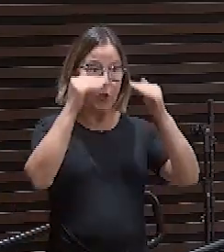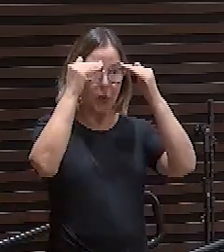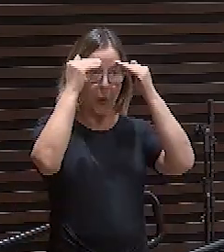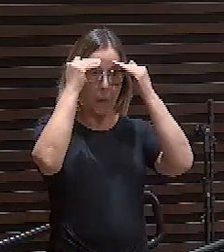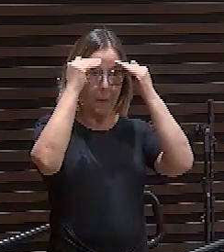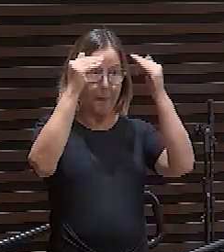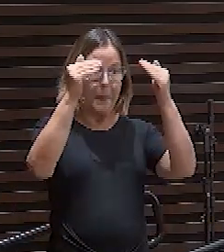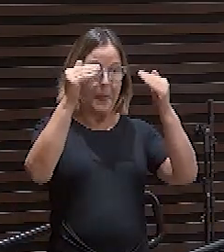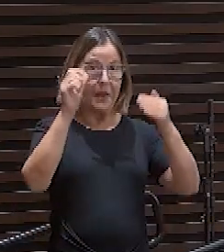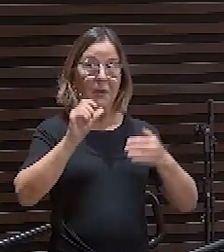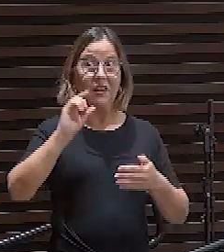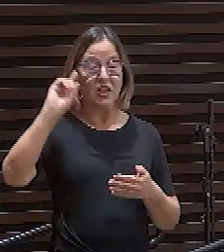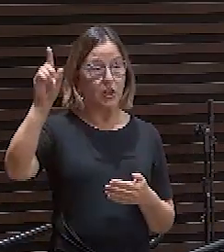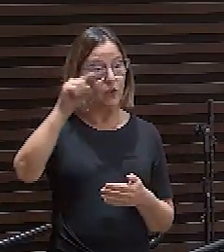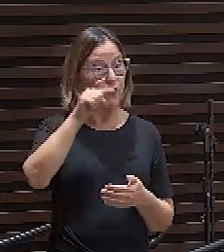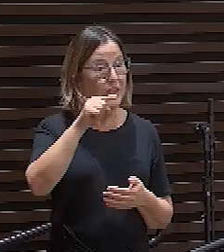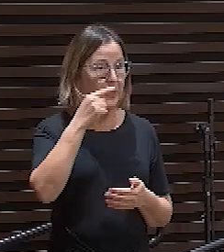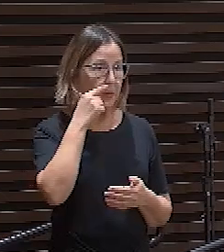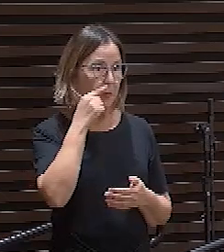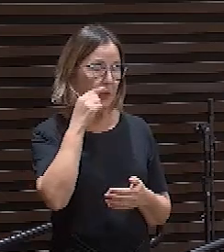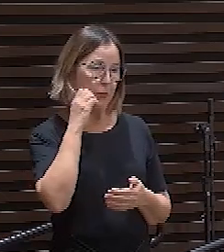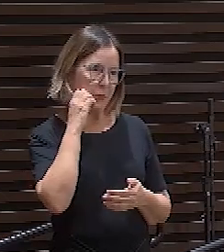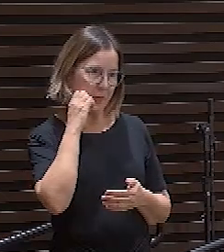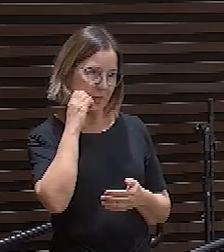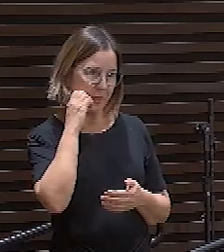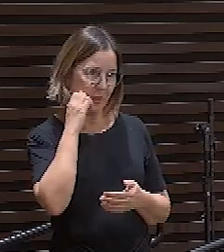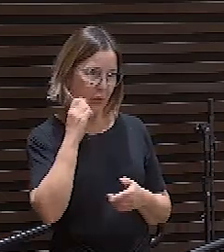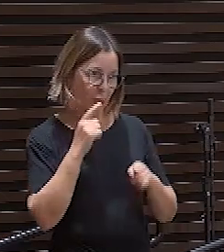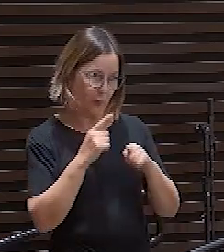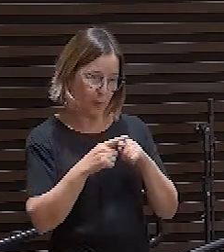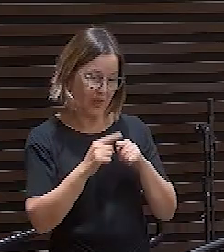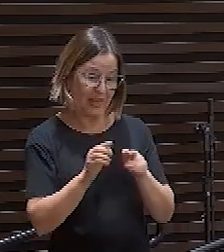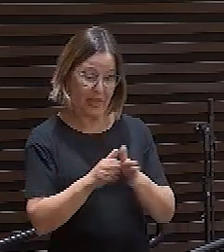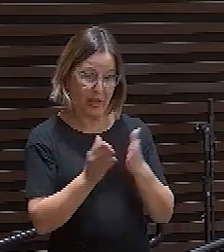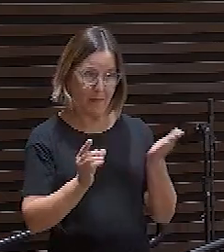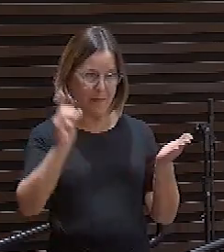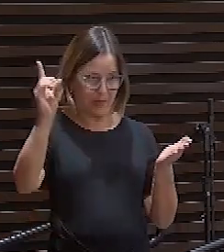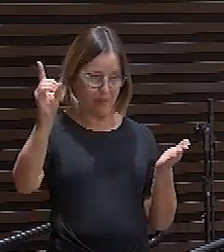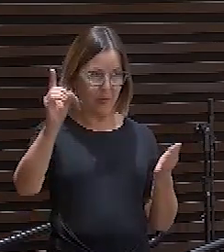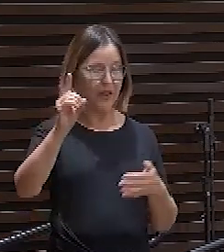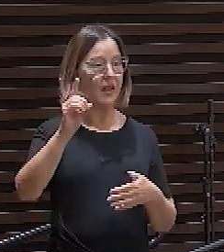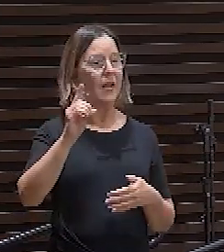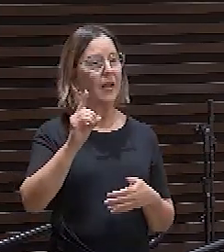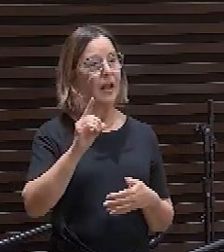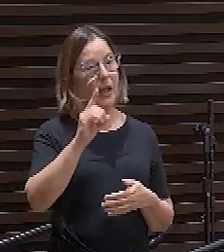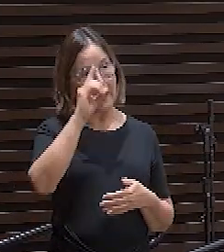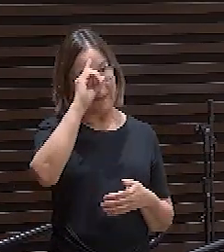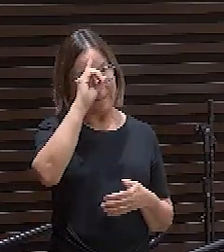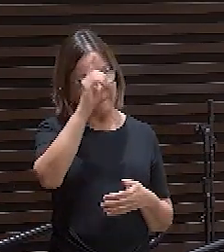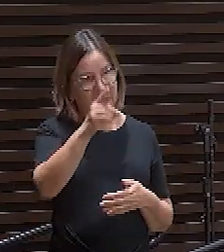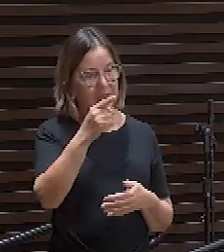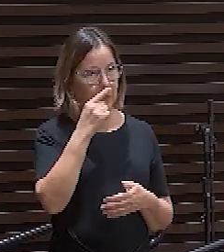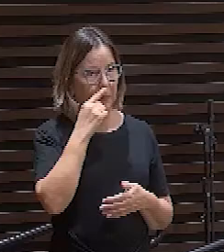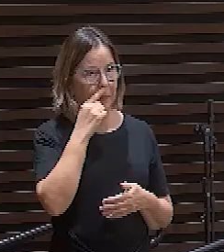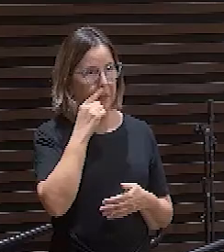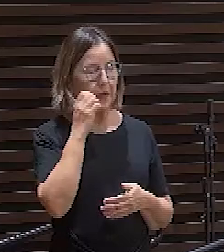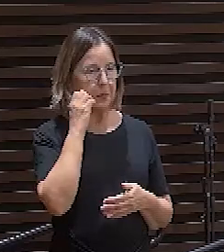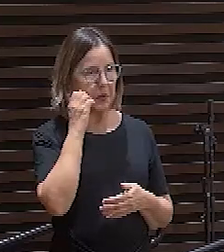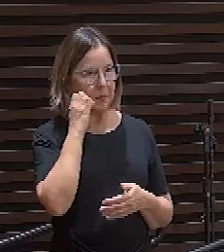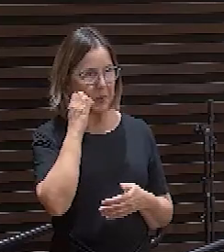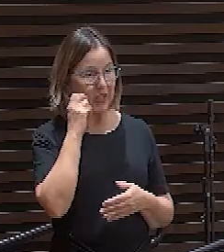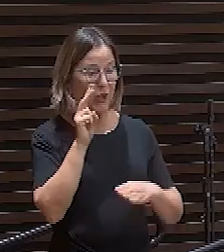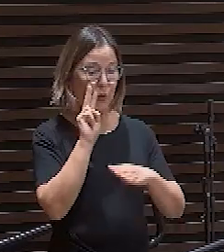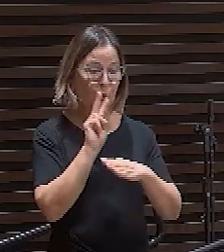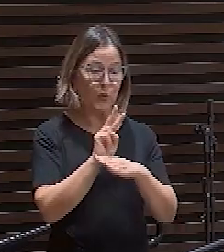você. Porque a Bíblia está dizendo para você, pai e mãe, para você criar o seu filho